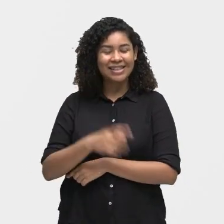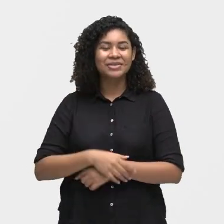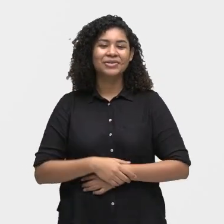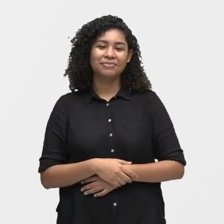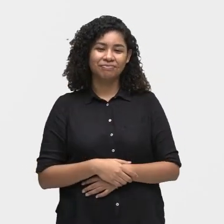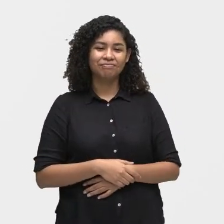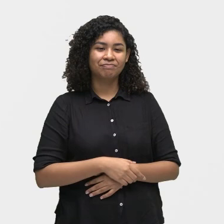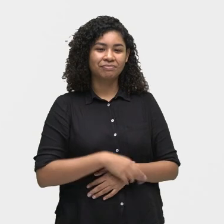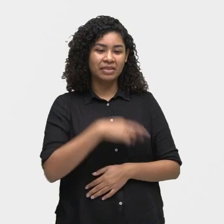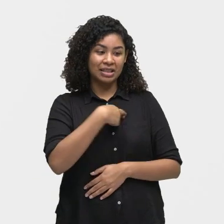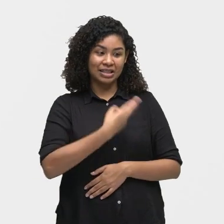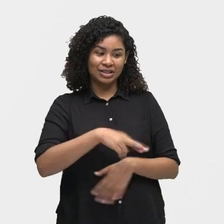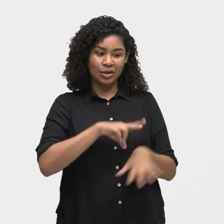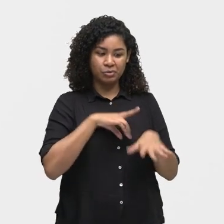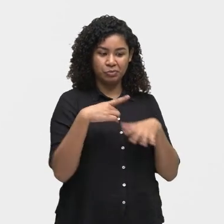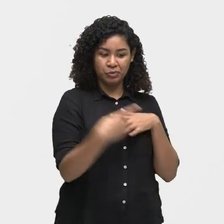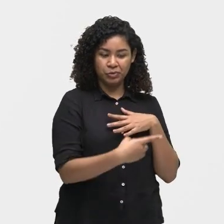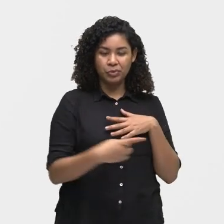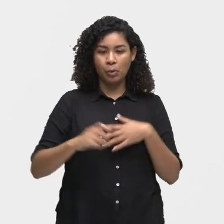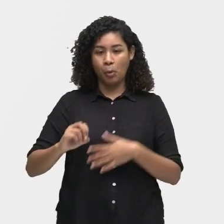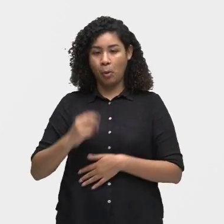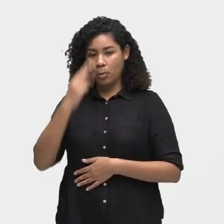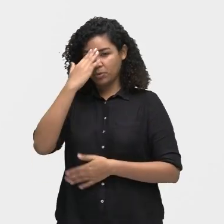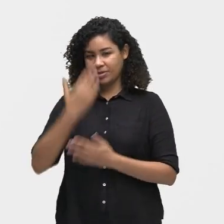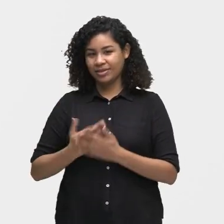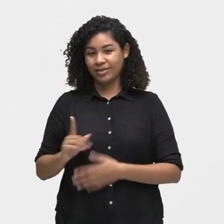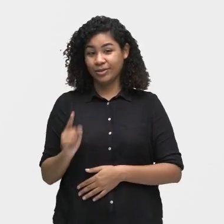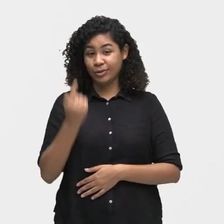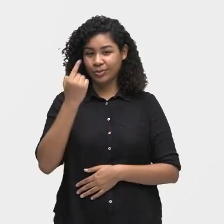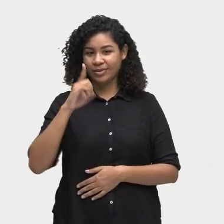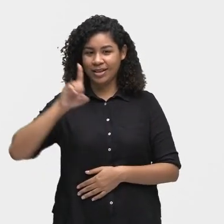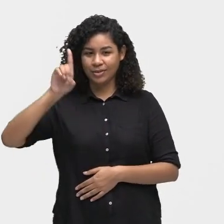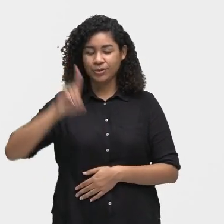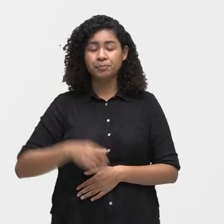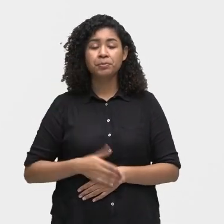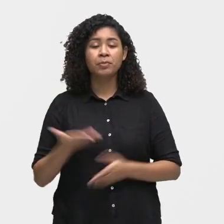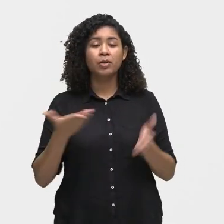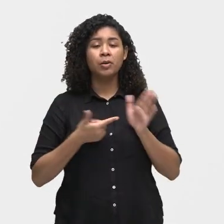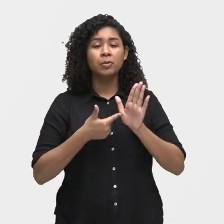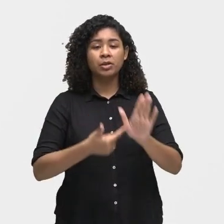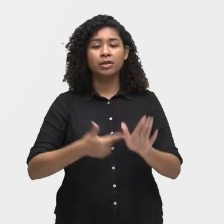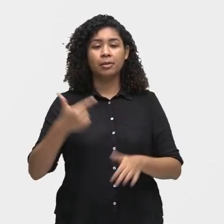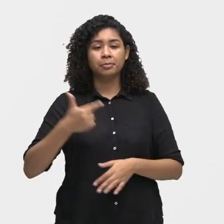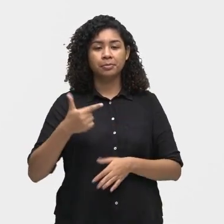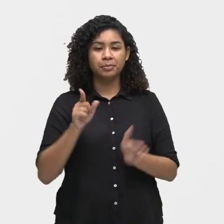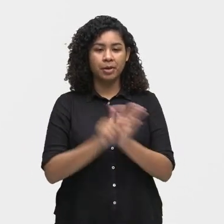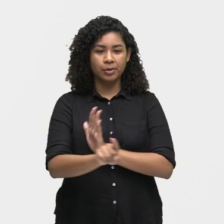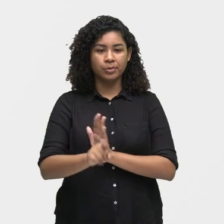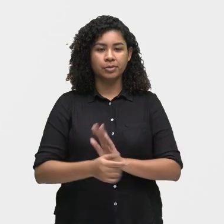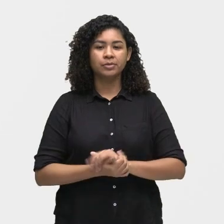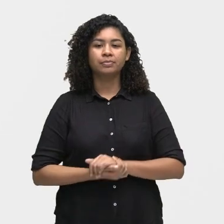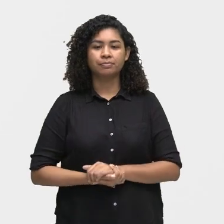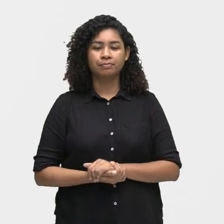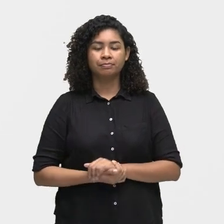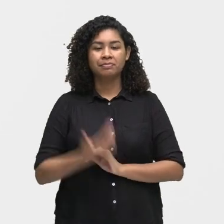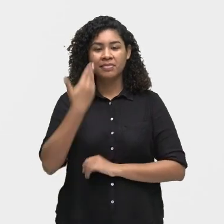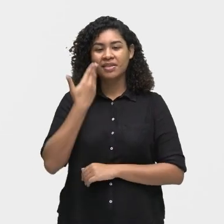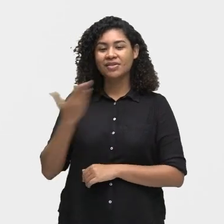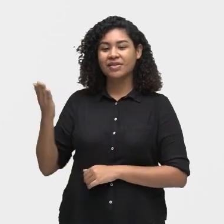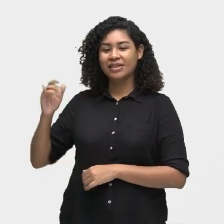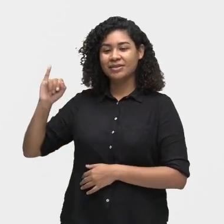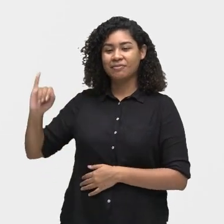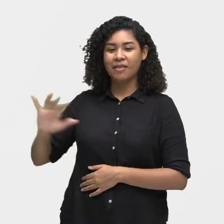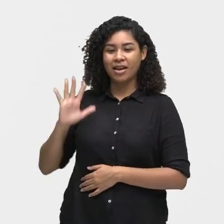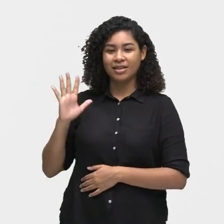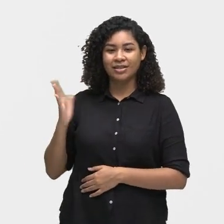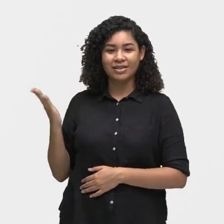politeístas quanto monoteístas. Né? Vamos para a questão número 2? Observe a imagem e a mensagem...